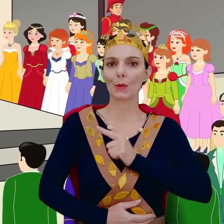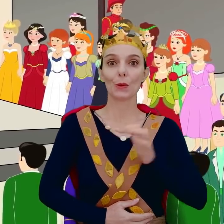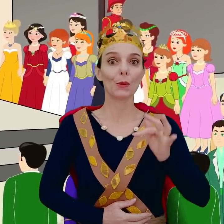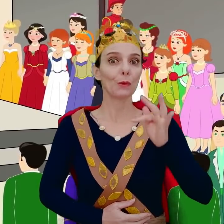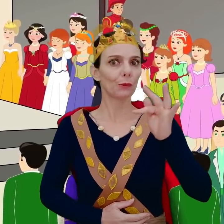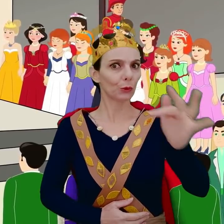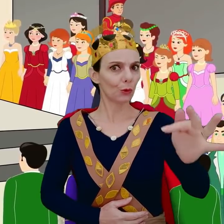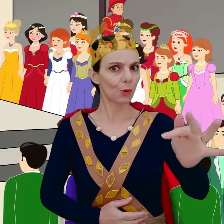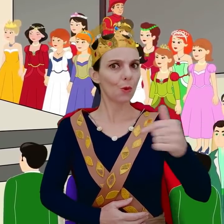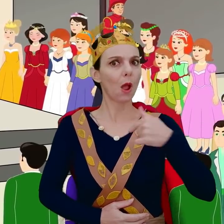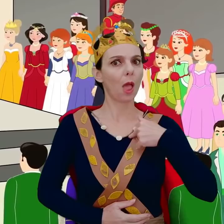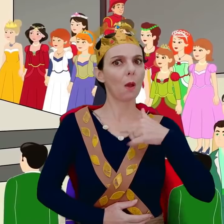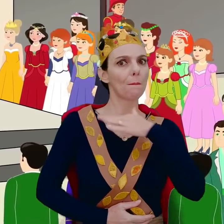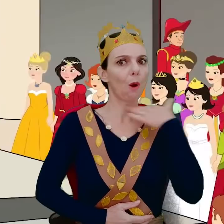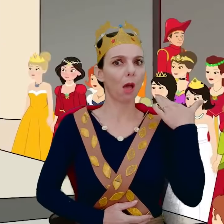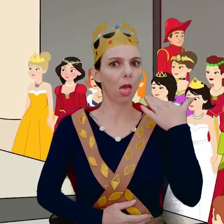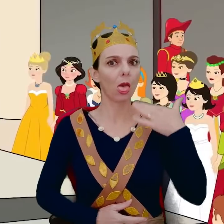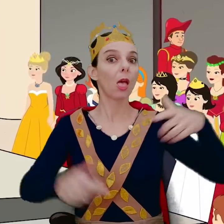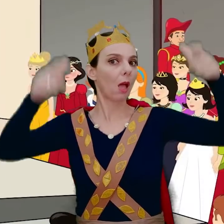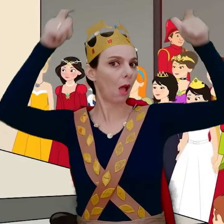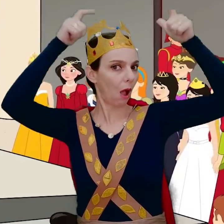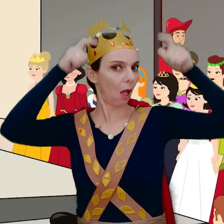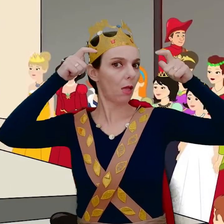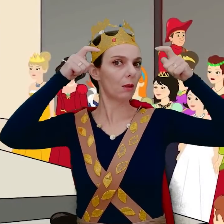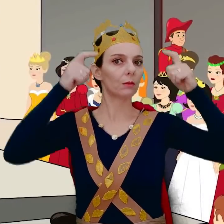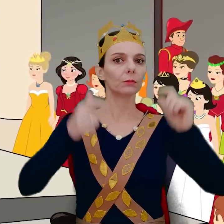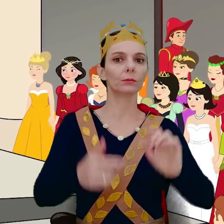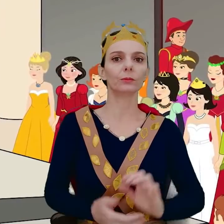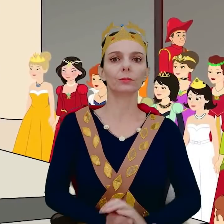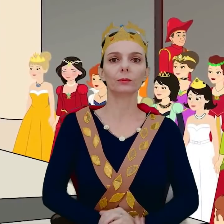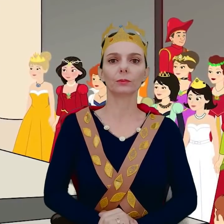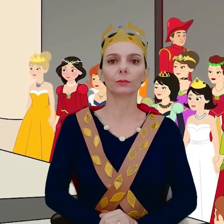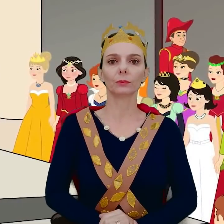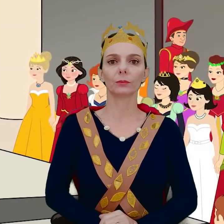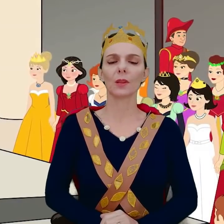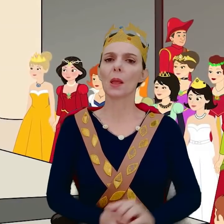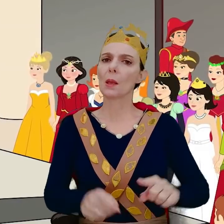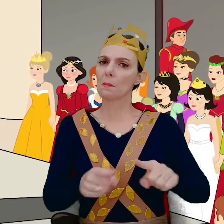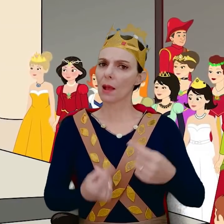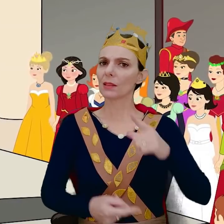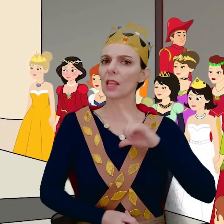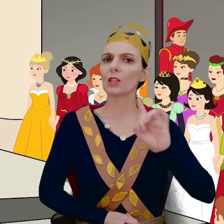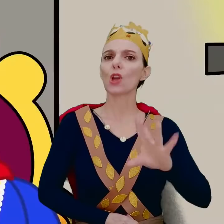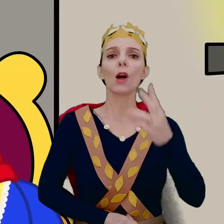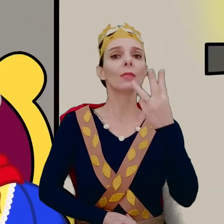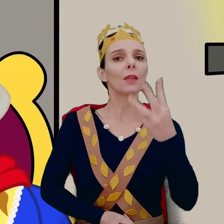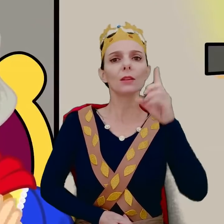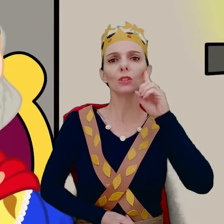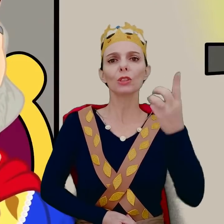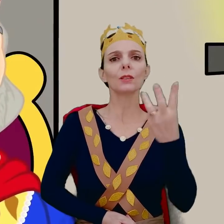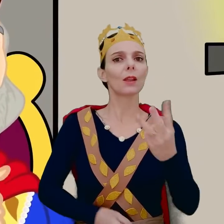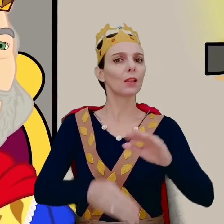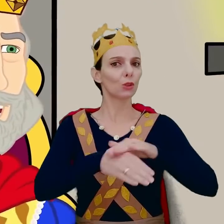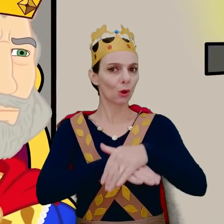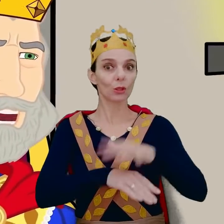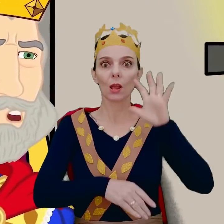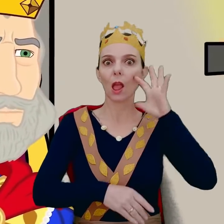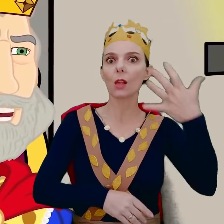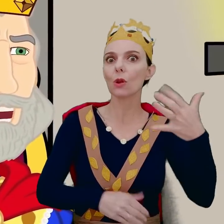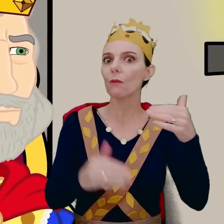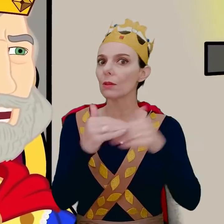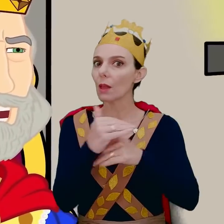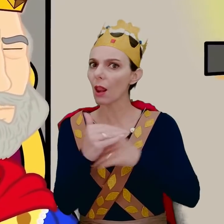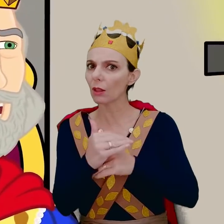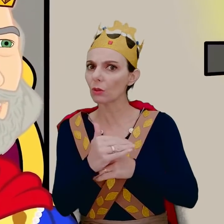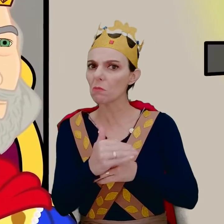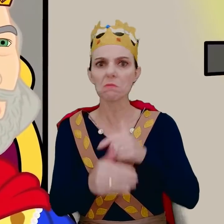se tornará o meu gerro e será rei quando eu morrer. Mas ele tem apenas três dias e